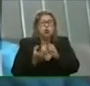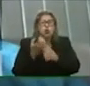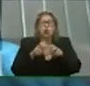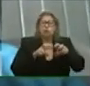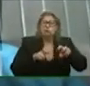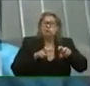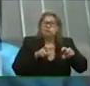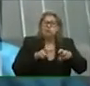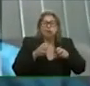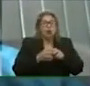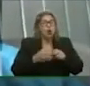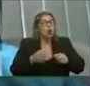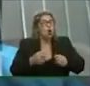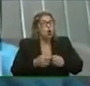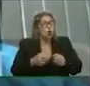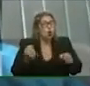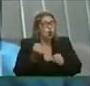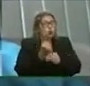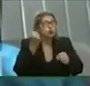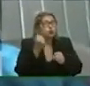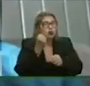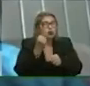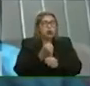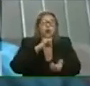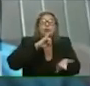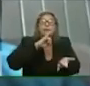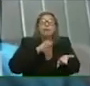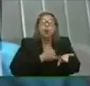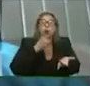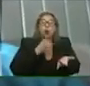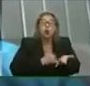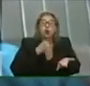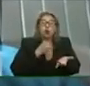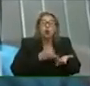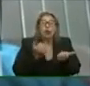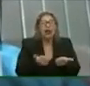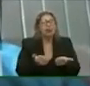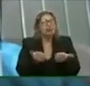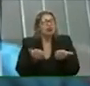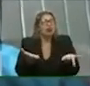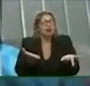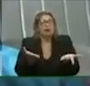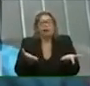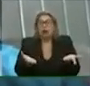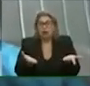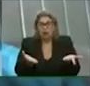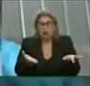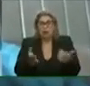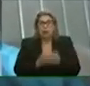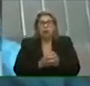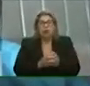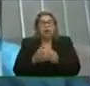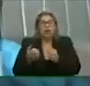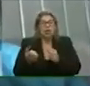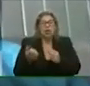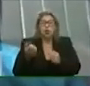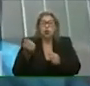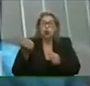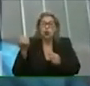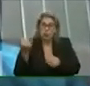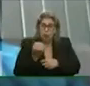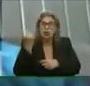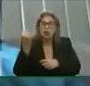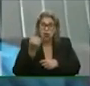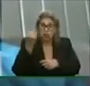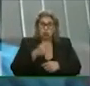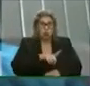construíram, porque nós abrimos mão de imposto, nós abrimos mão de tributos. E a essência disso que o governador está fazendo,